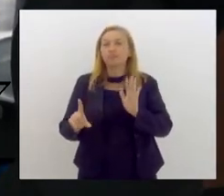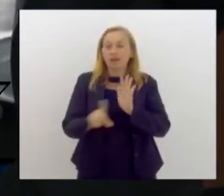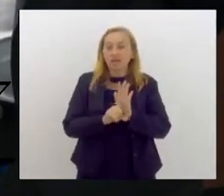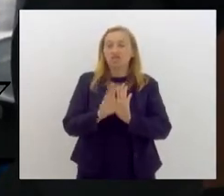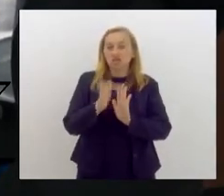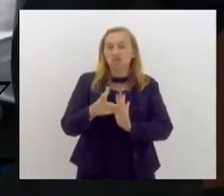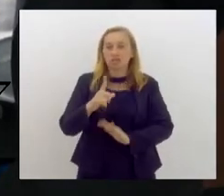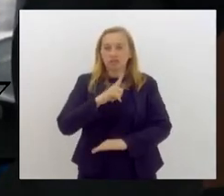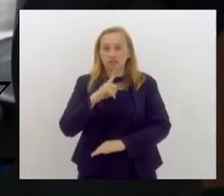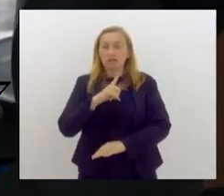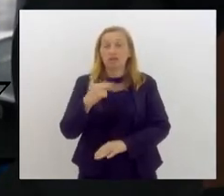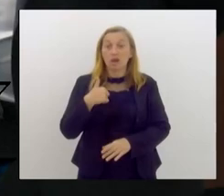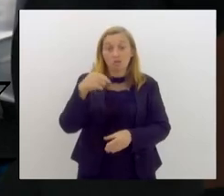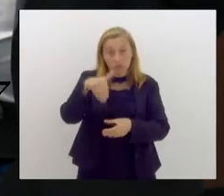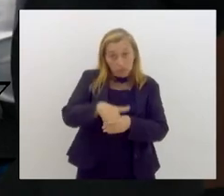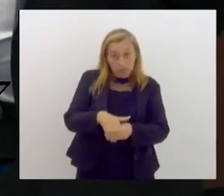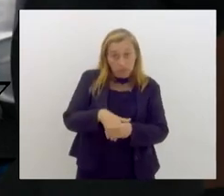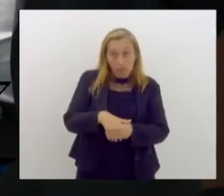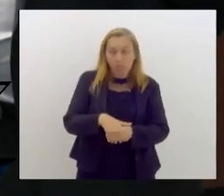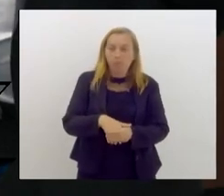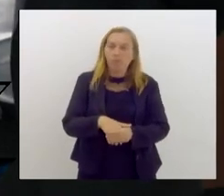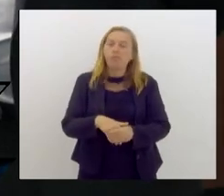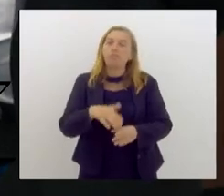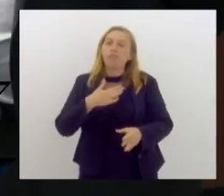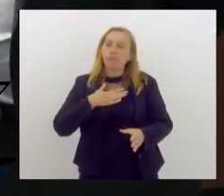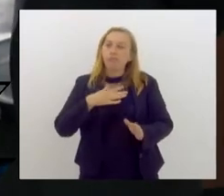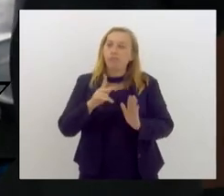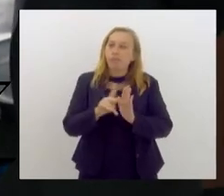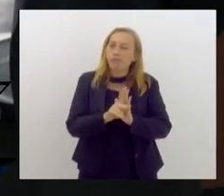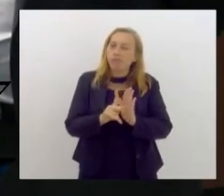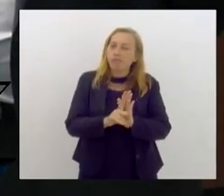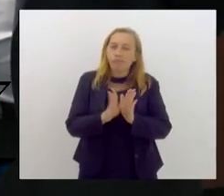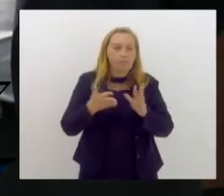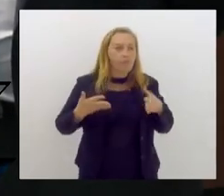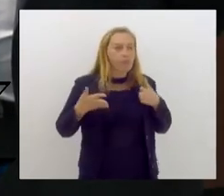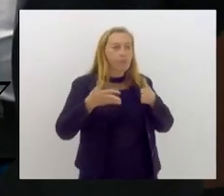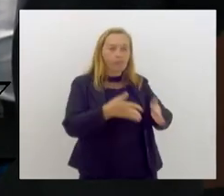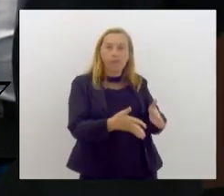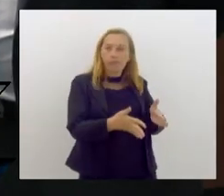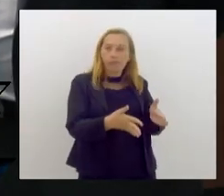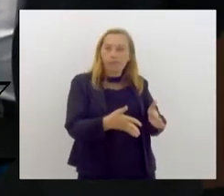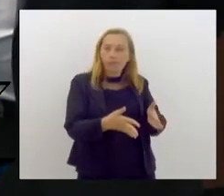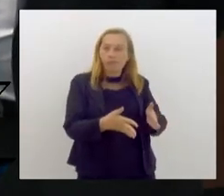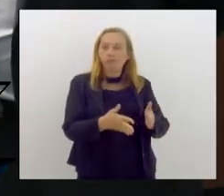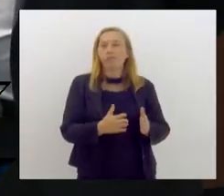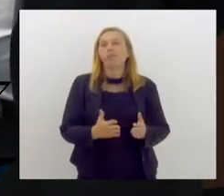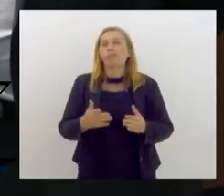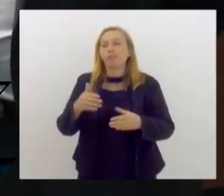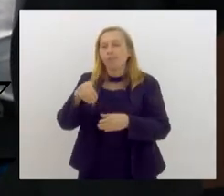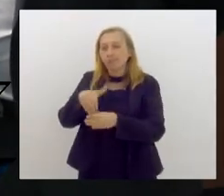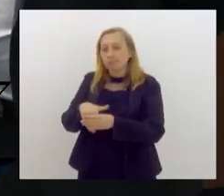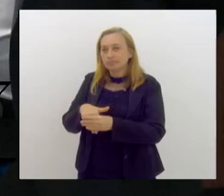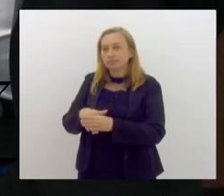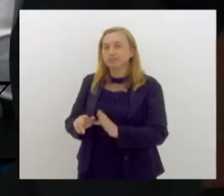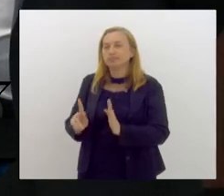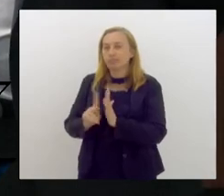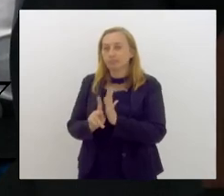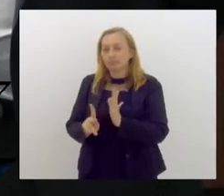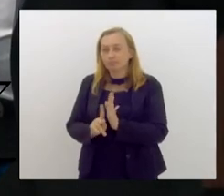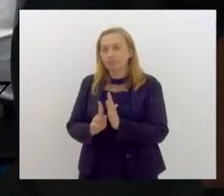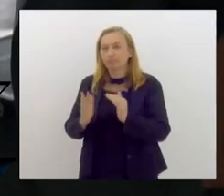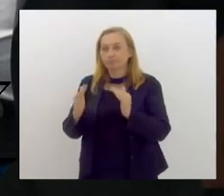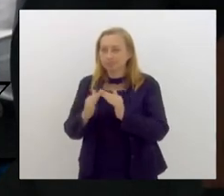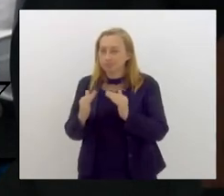existe, eu votei, mas o meu projeto é específico. O projeto que nós votamos nessa casa,